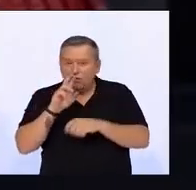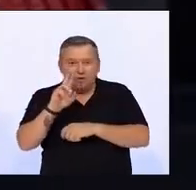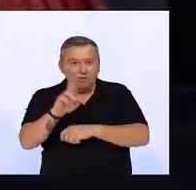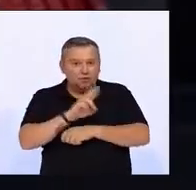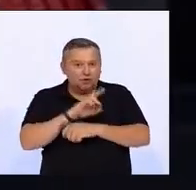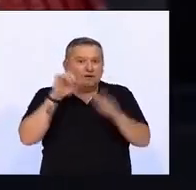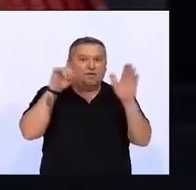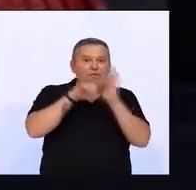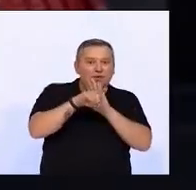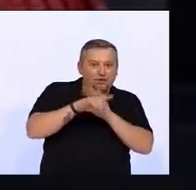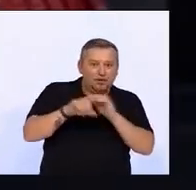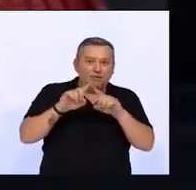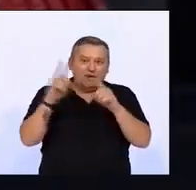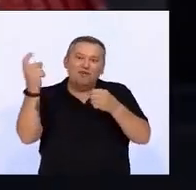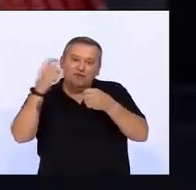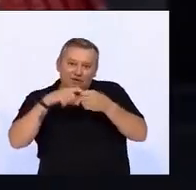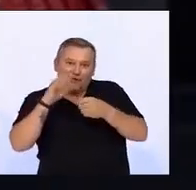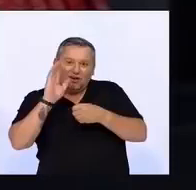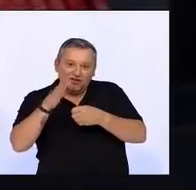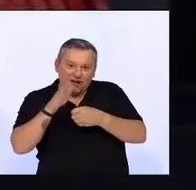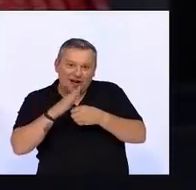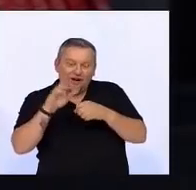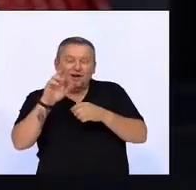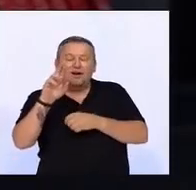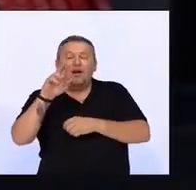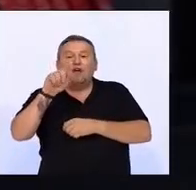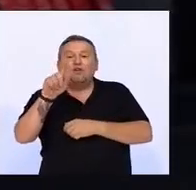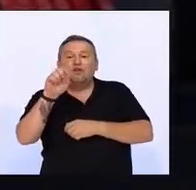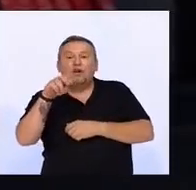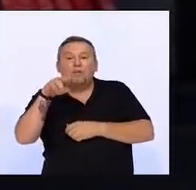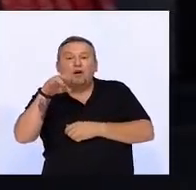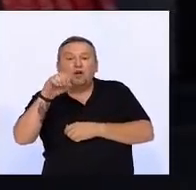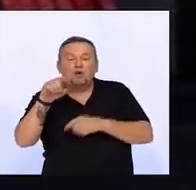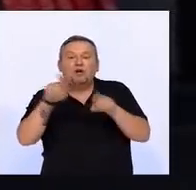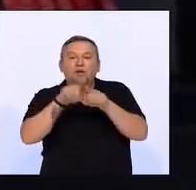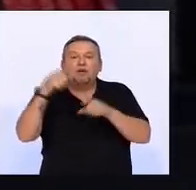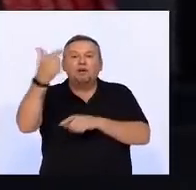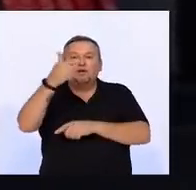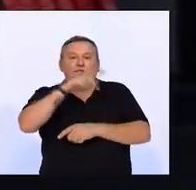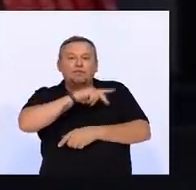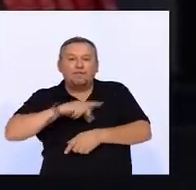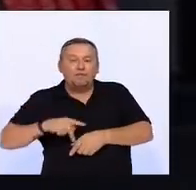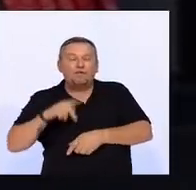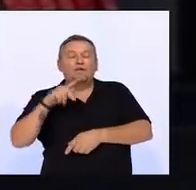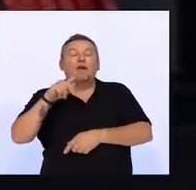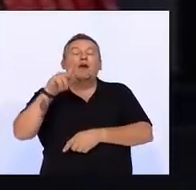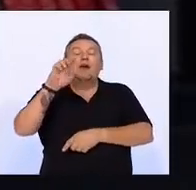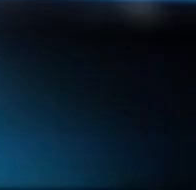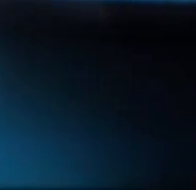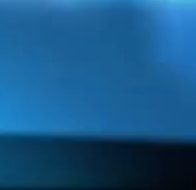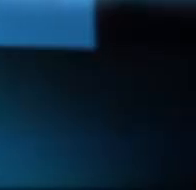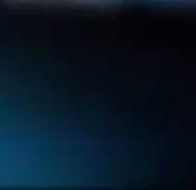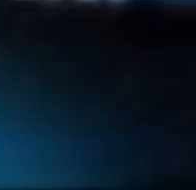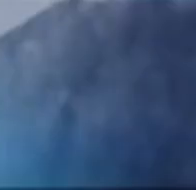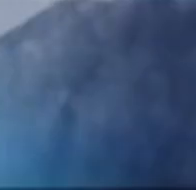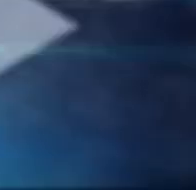esse questionamento. A gente volta já com Germano Rigoto, candidato a vice na chapa de Henrique Meirelles, do MDB. Até já.